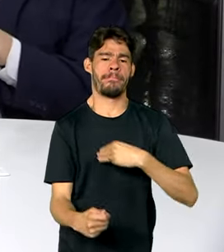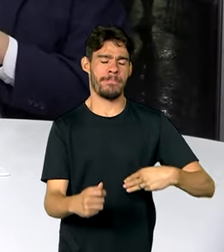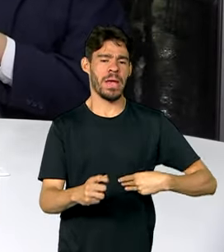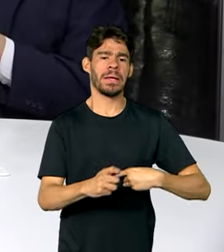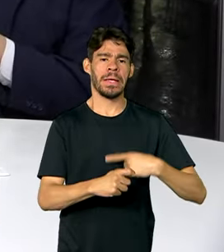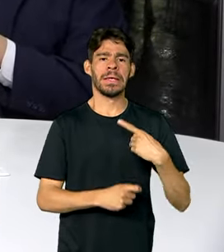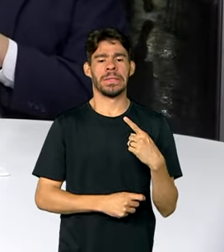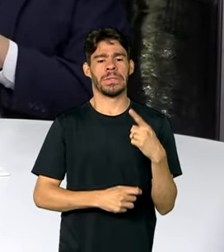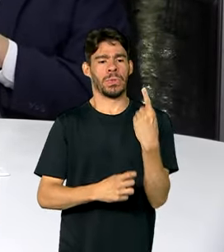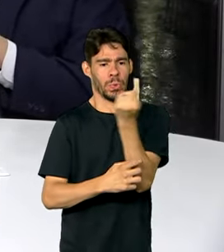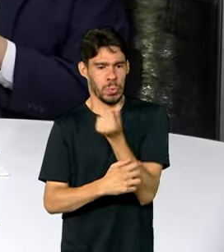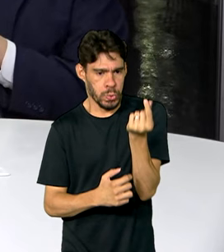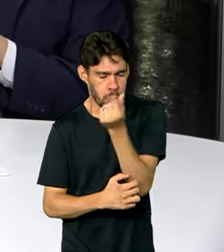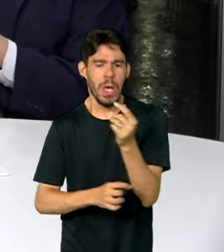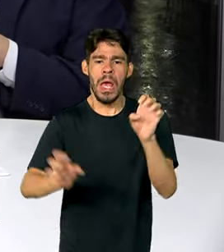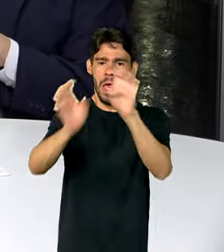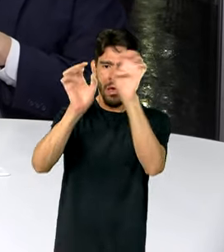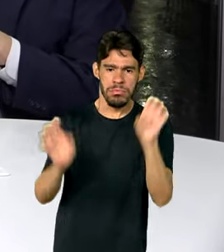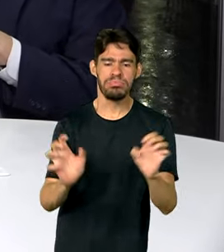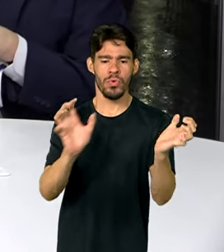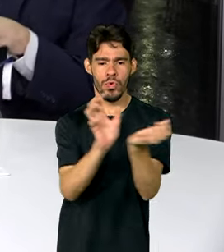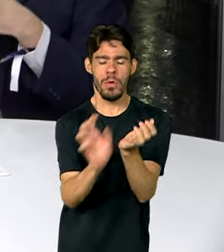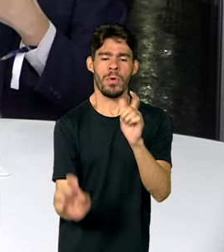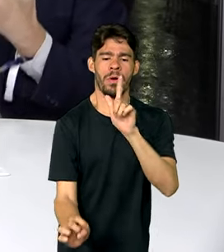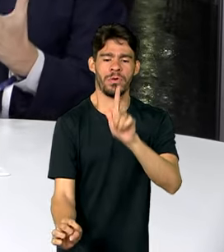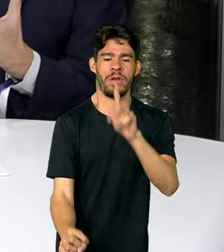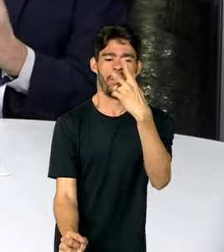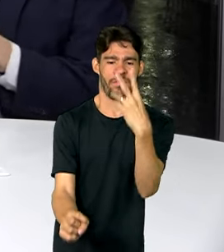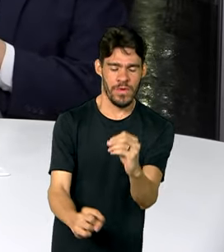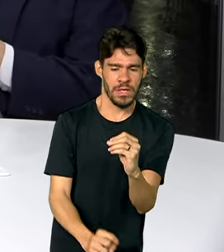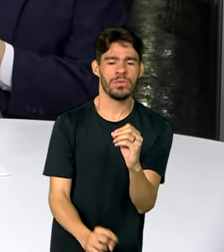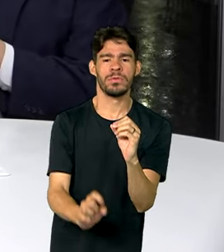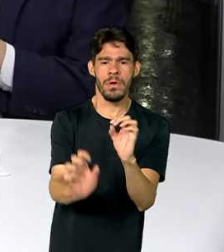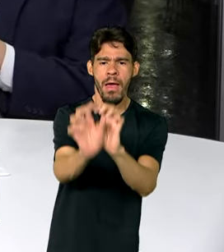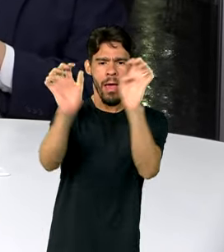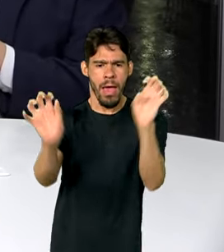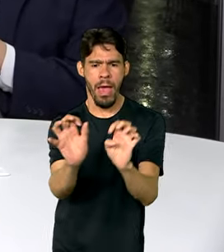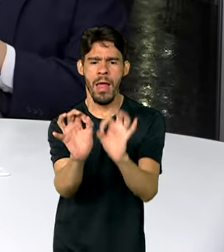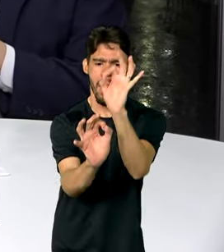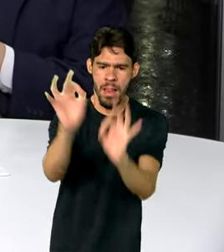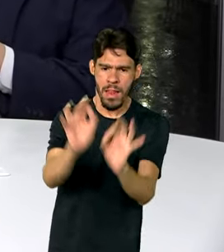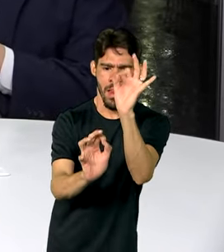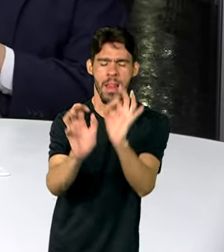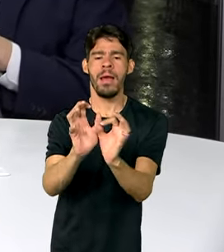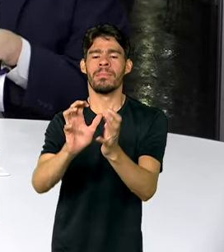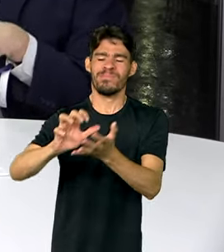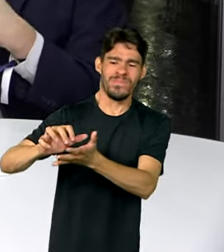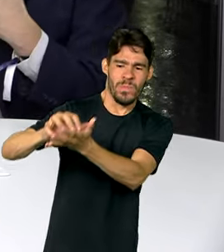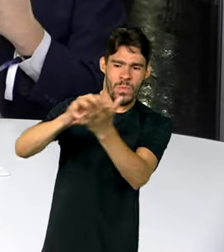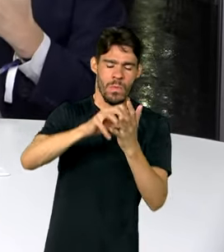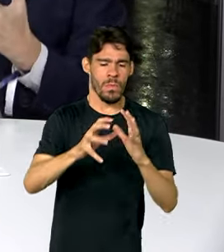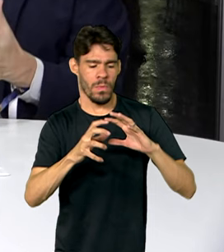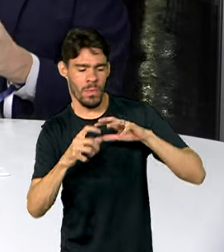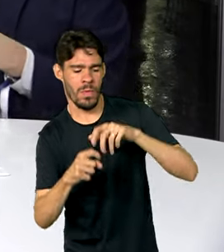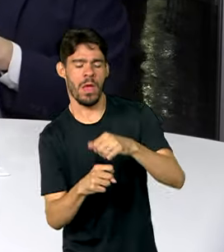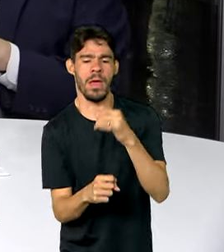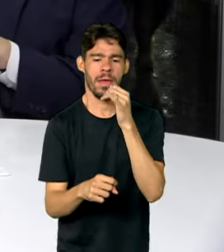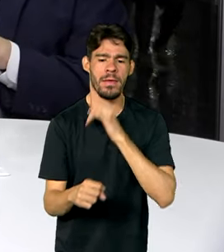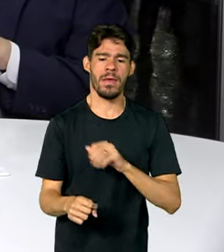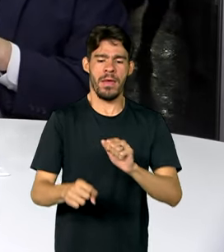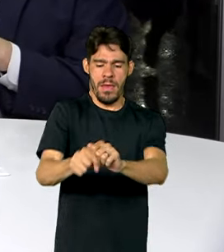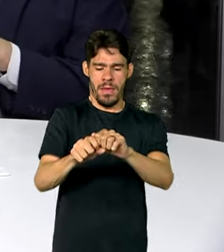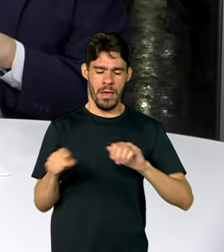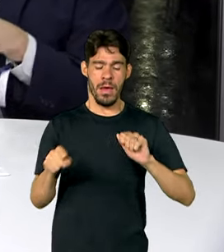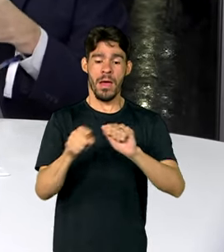compõem a estrutura formal do G20, né? A reestruturação dos organismos internacionais, como a Assembleia